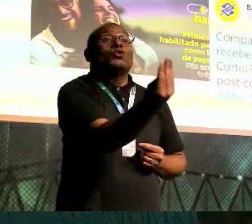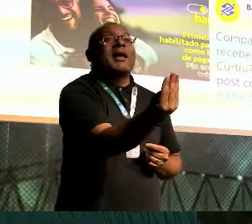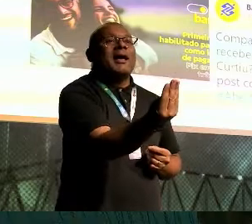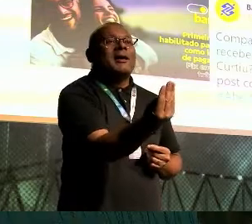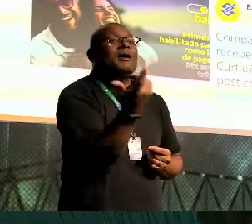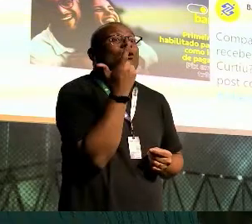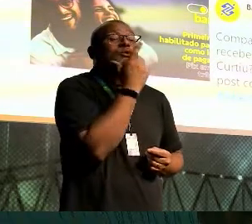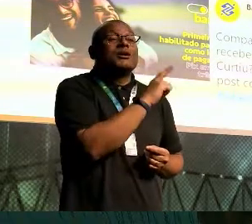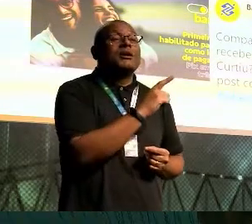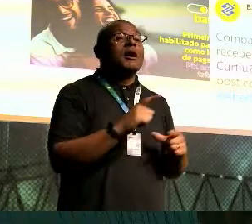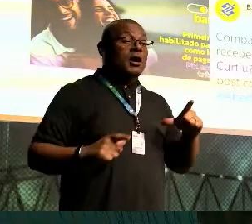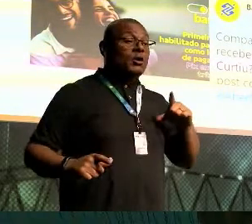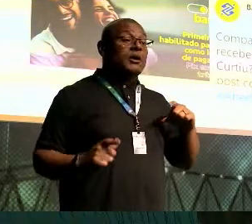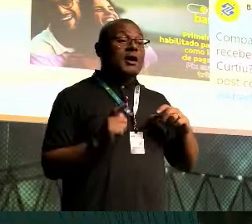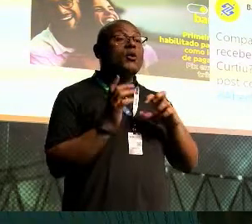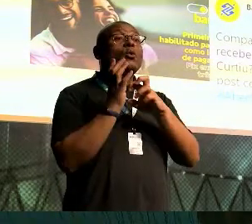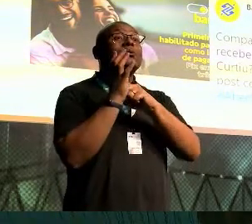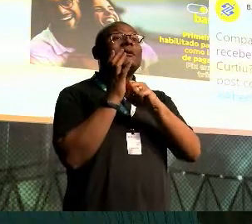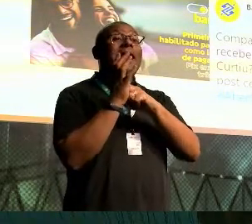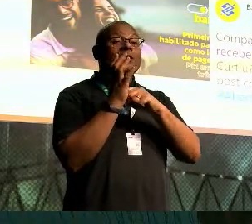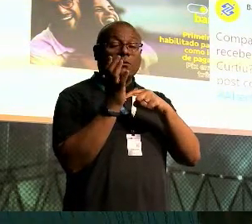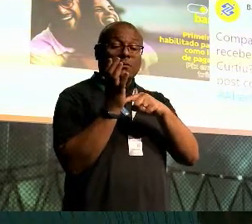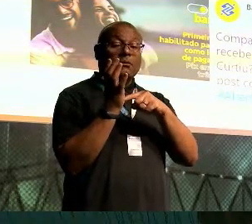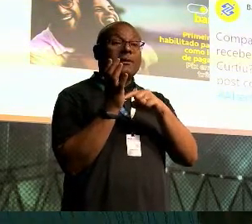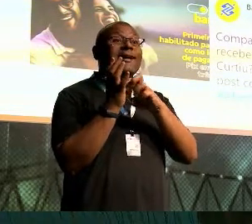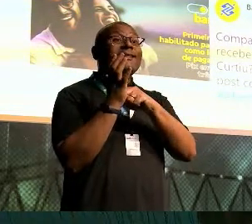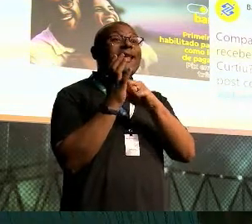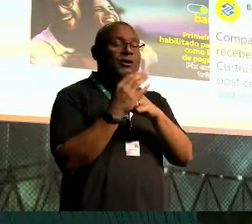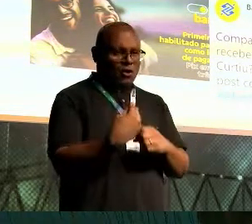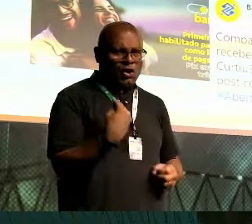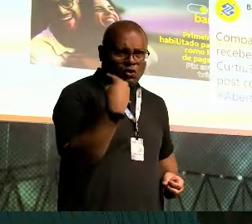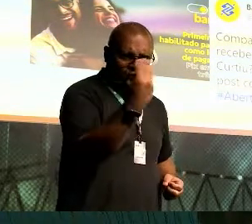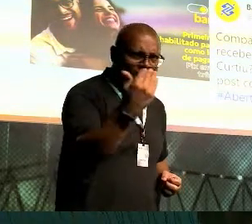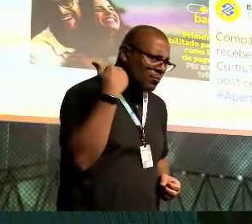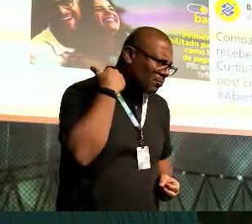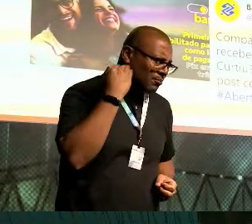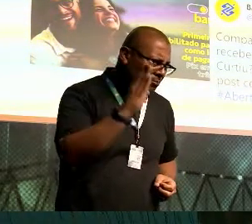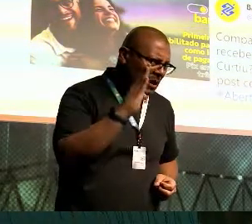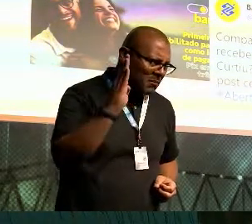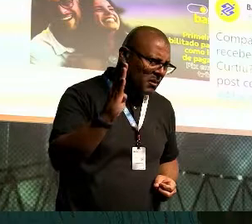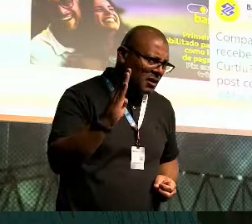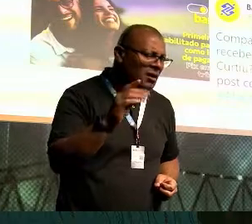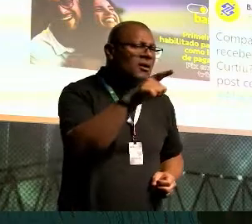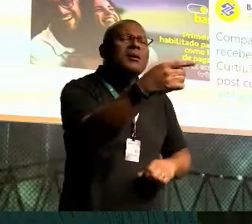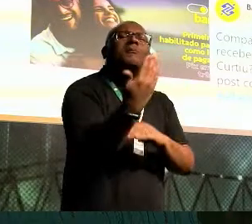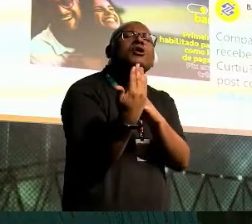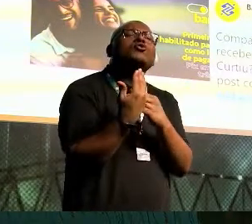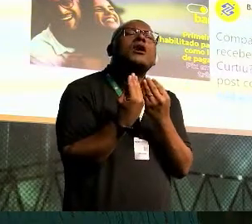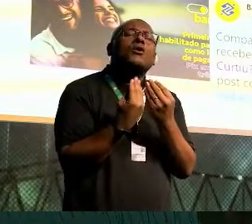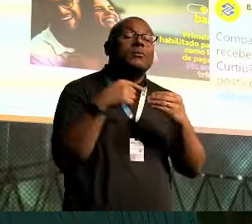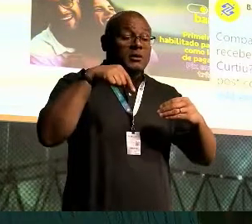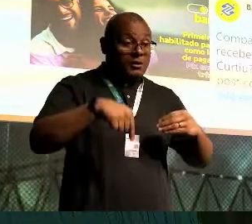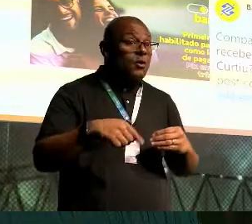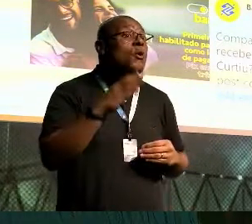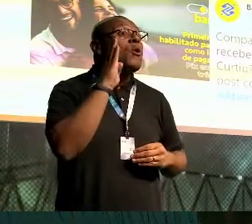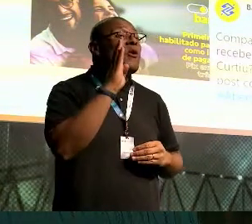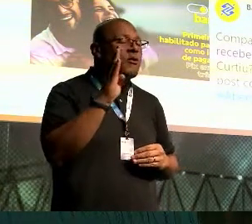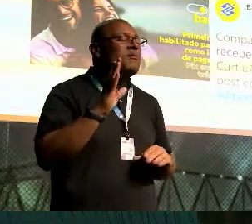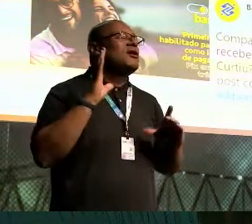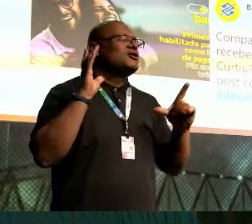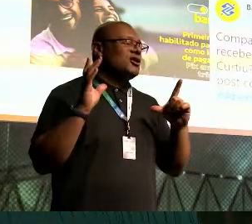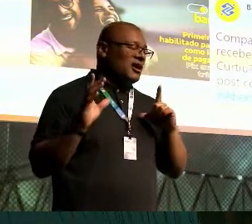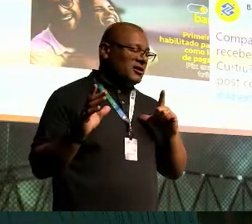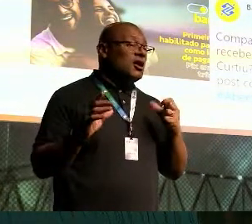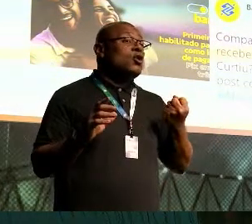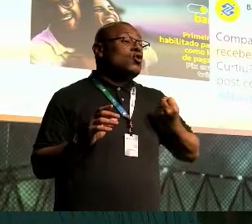que tem o dado, mas o que eles vão fazer com esse dado? E aí eu também vou falar um pouquinho do que eles já estão fazendo com esses dados. A gente já tem